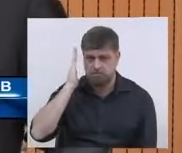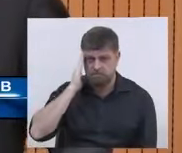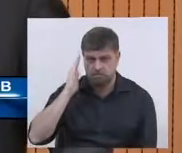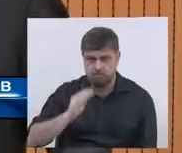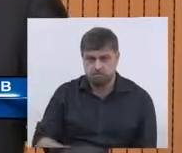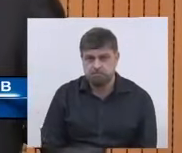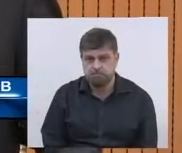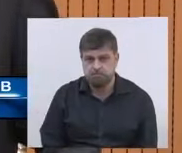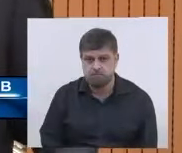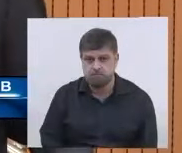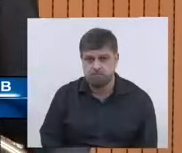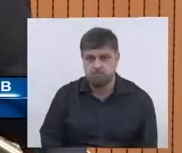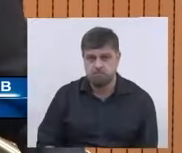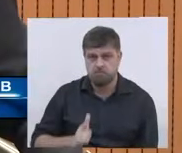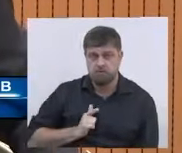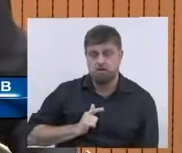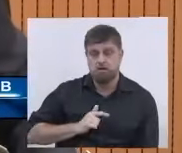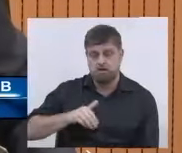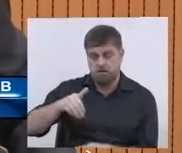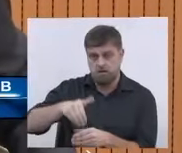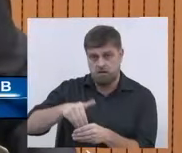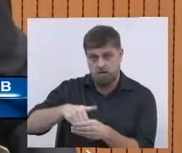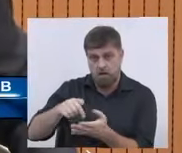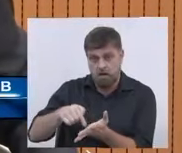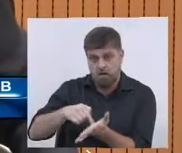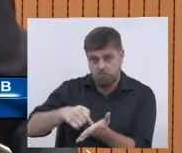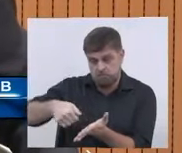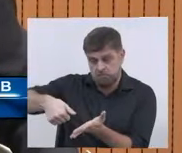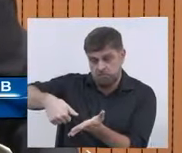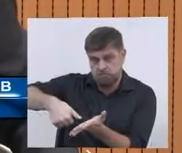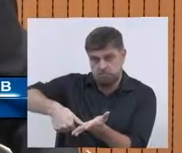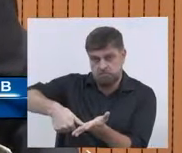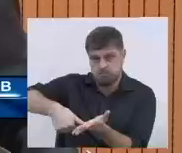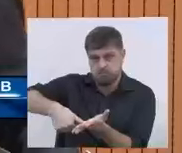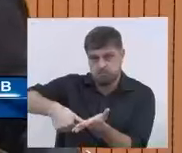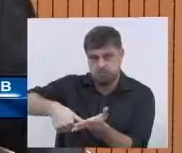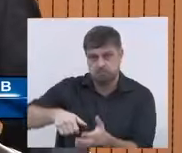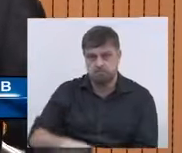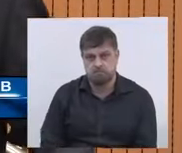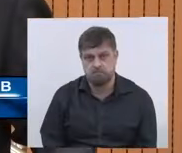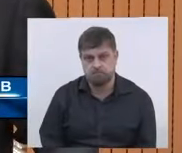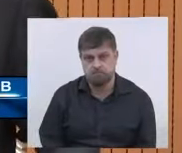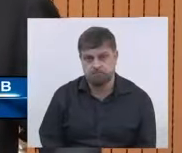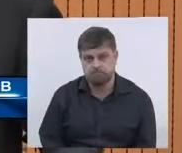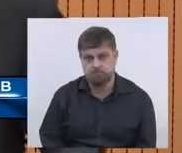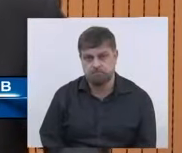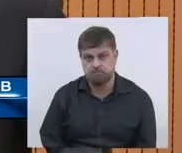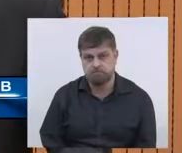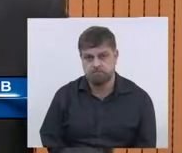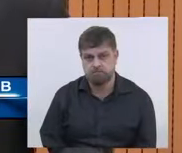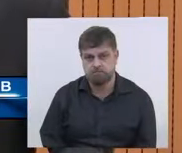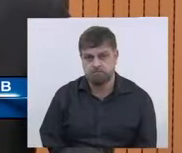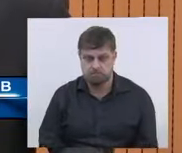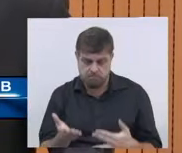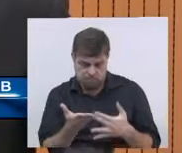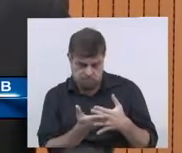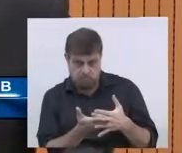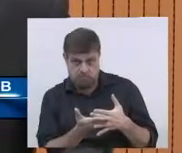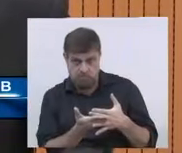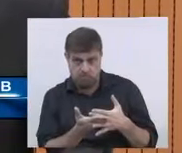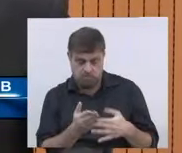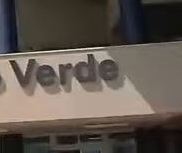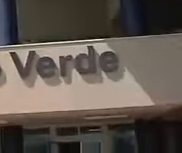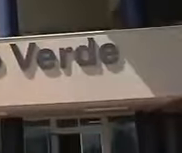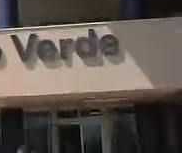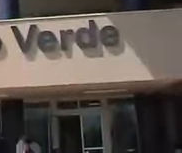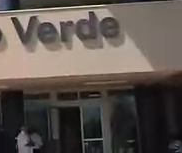o pedido de instalação da CPI da Saúde, afirma que é preciso acabar com toda e qualquer dúvida em relação aos